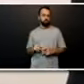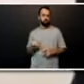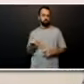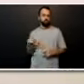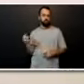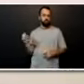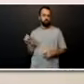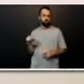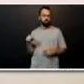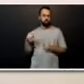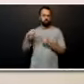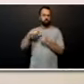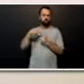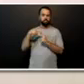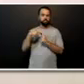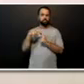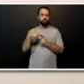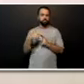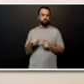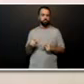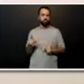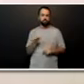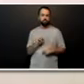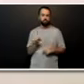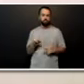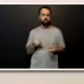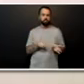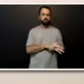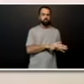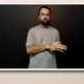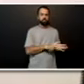Inteiros não negativos.